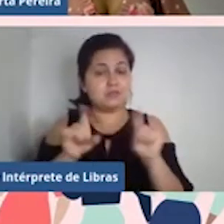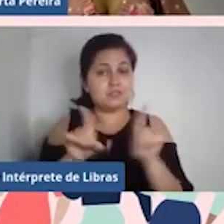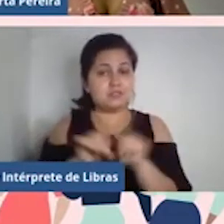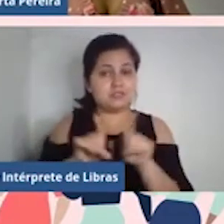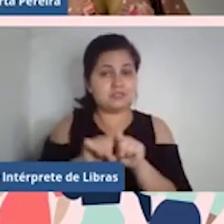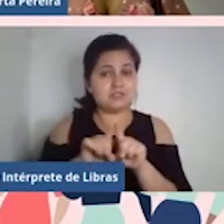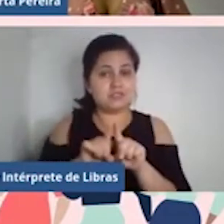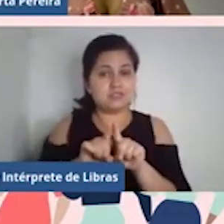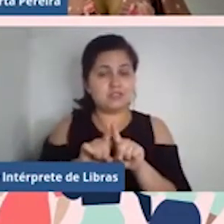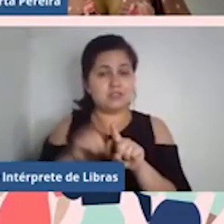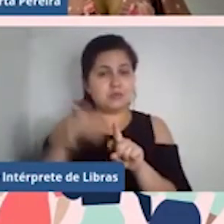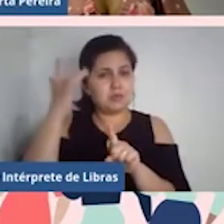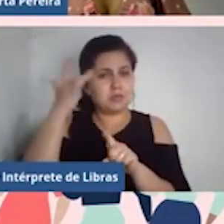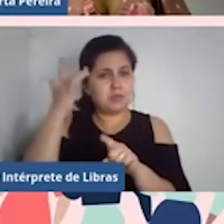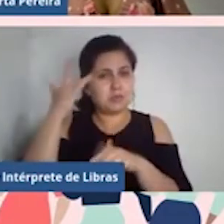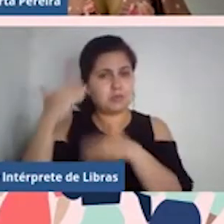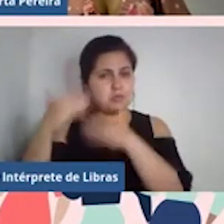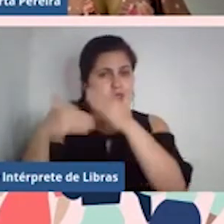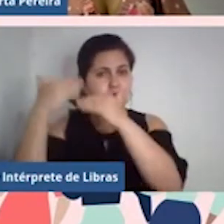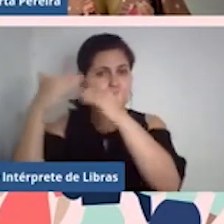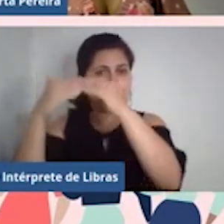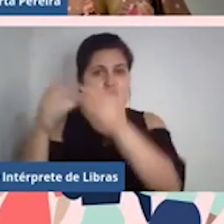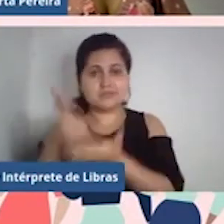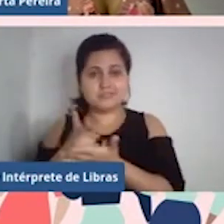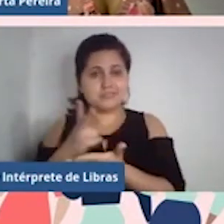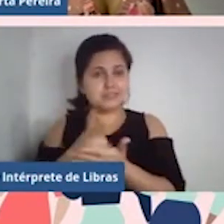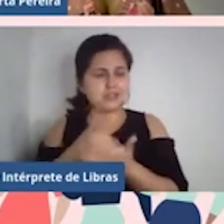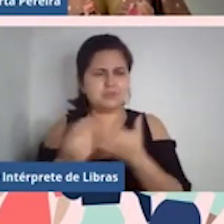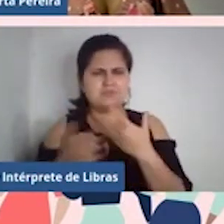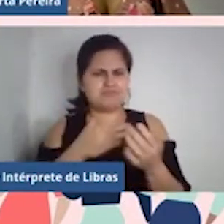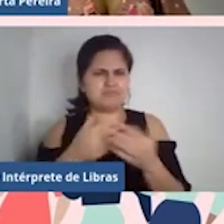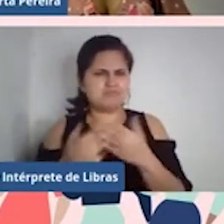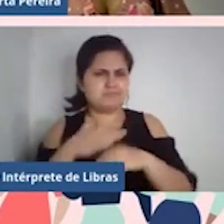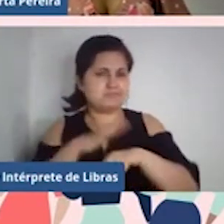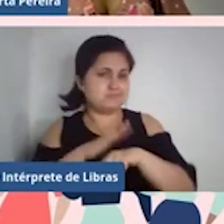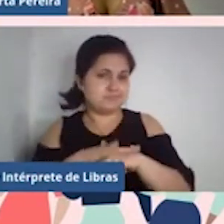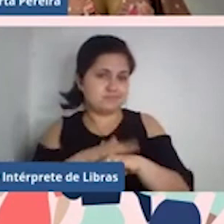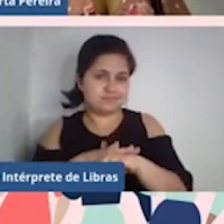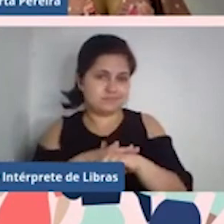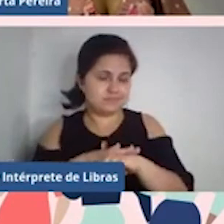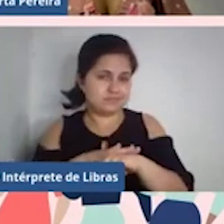o amadurecimento sempre, em qualquer circunstância.